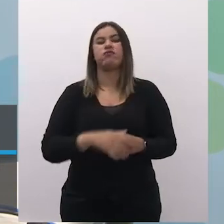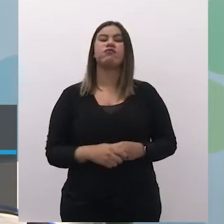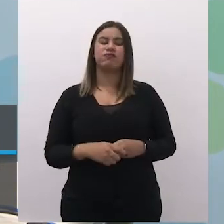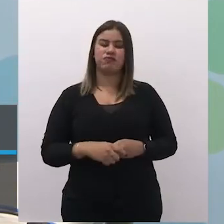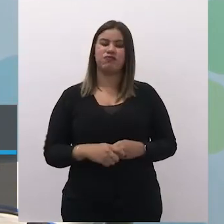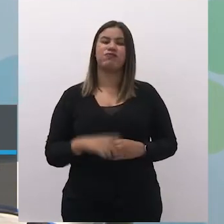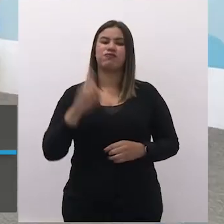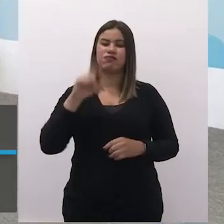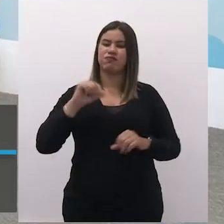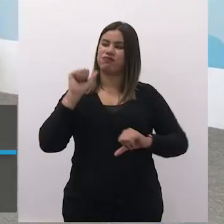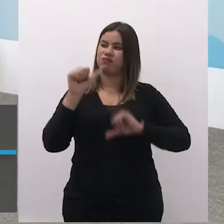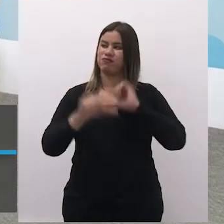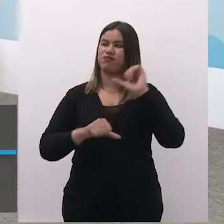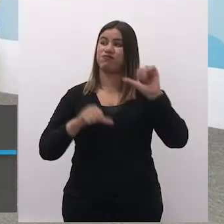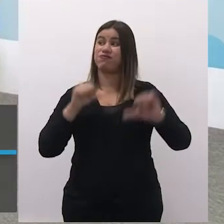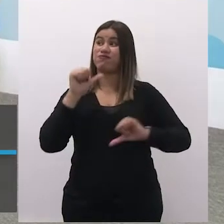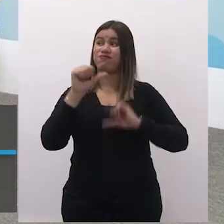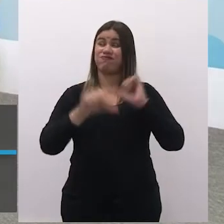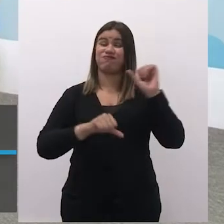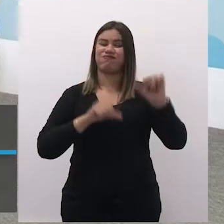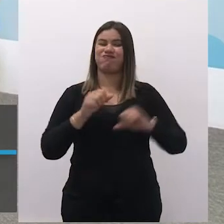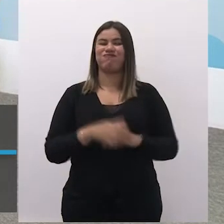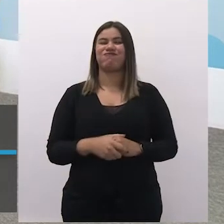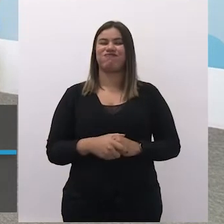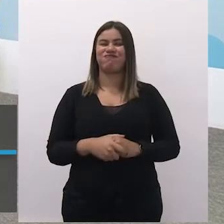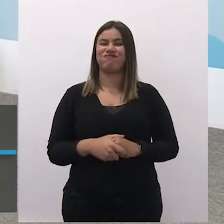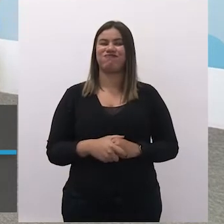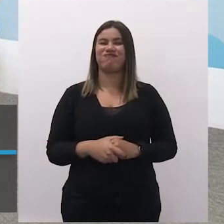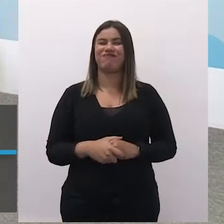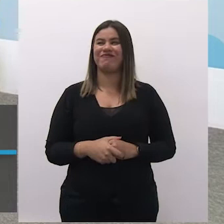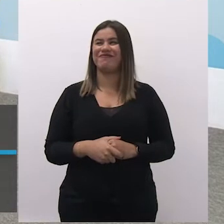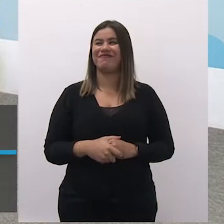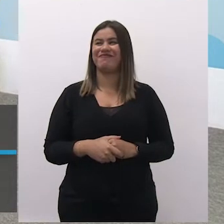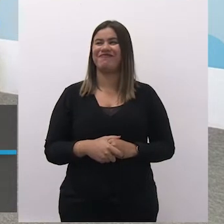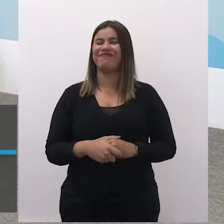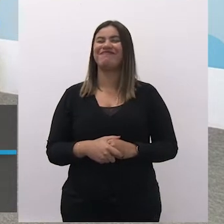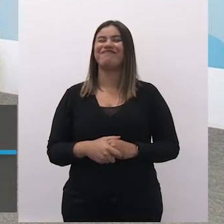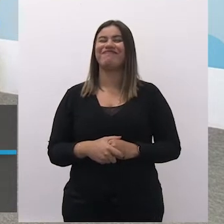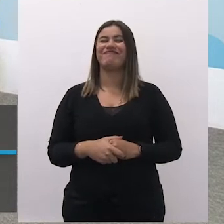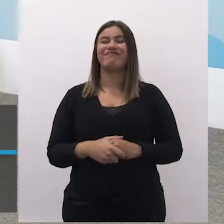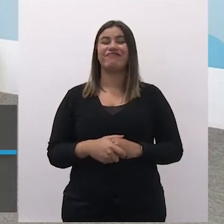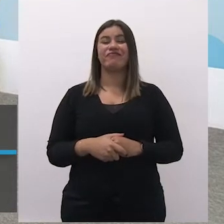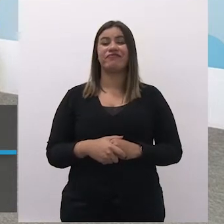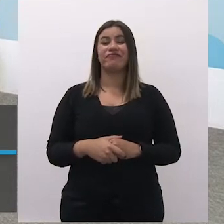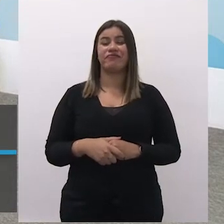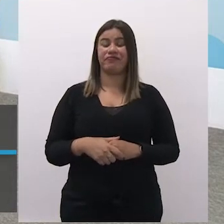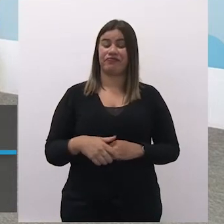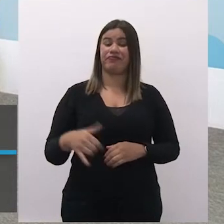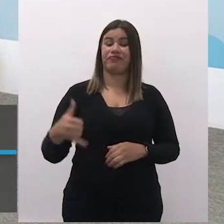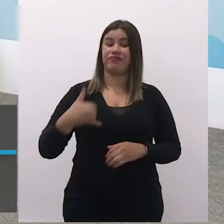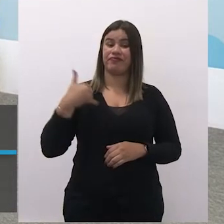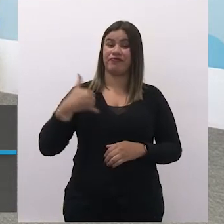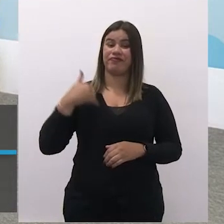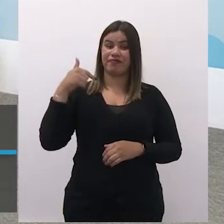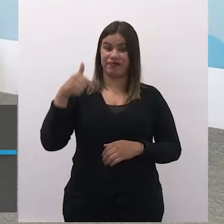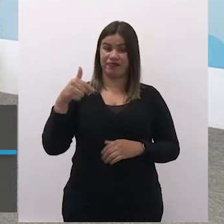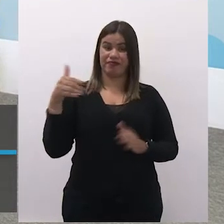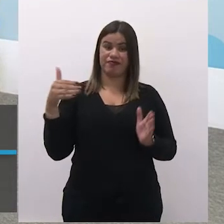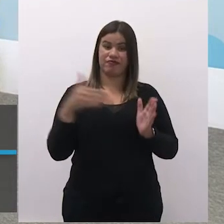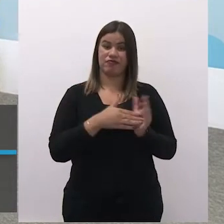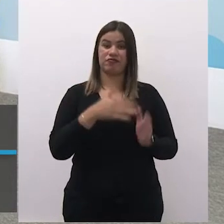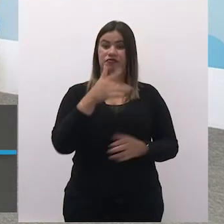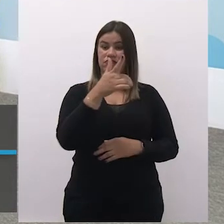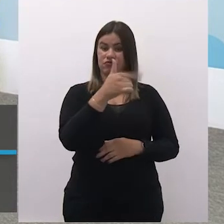não é, Sandra? Exatamente. O próximo estágio, Grazi, é a partir dos 7 aos 12 anos de idade. Pega